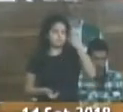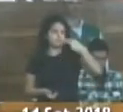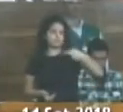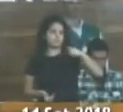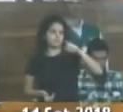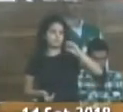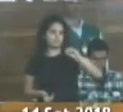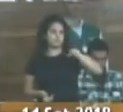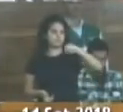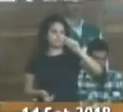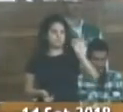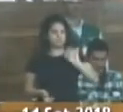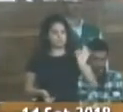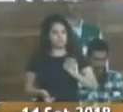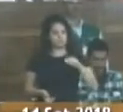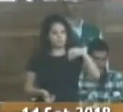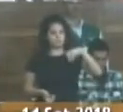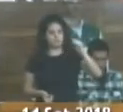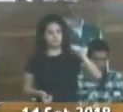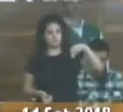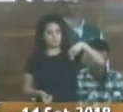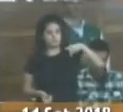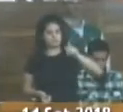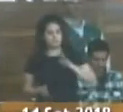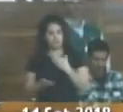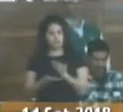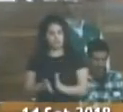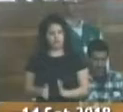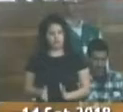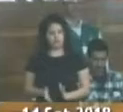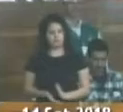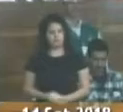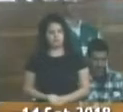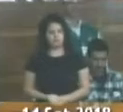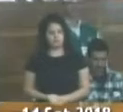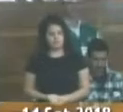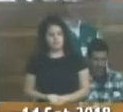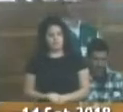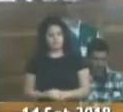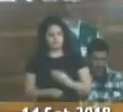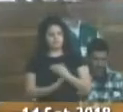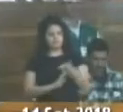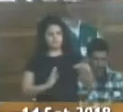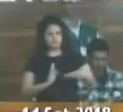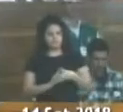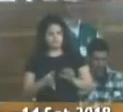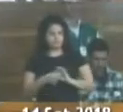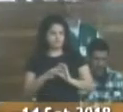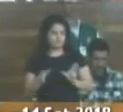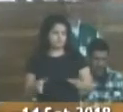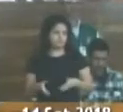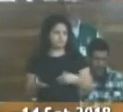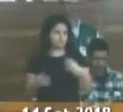grandes latifundiários, né? Estou mentindo, gente? Não, né? Tudo é